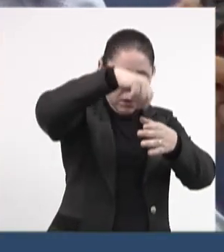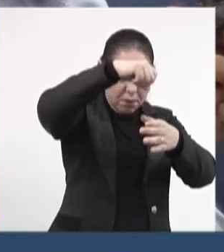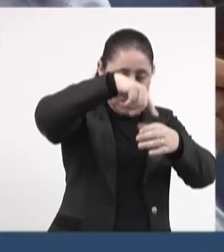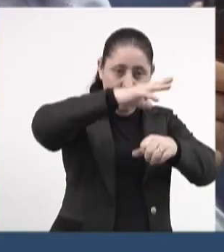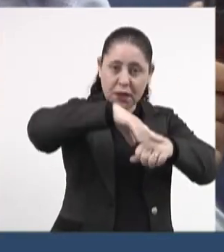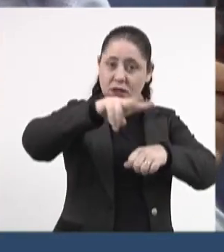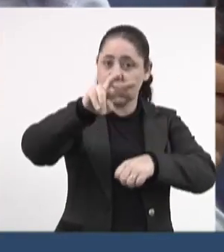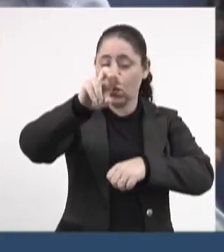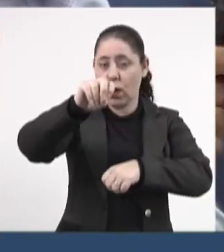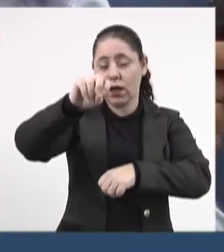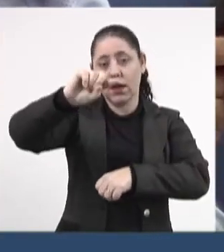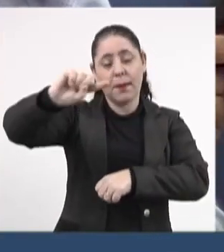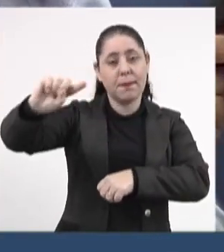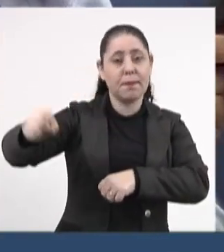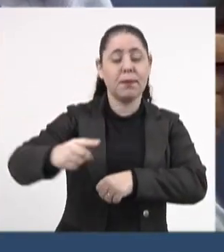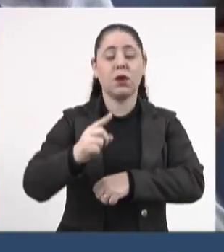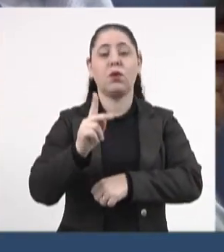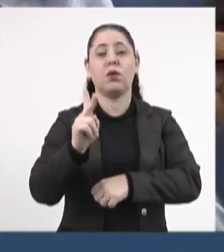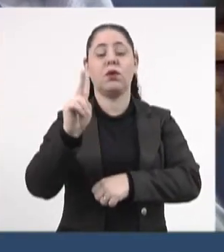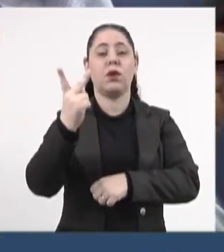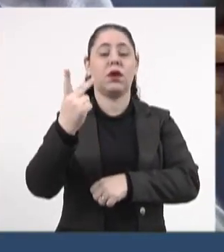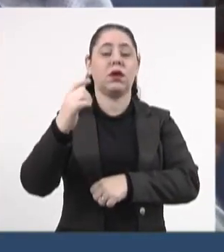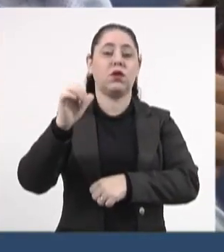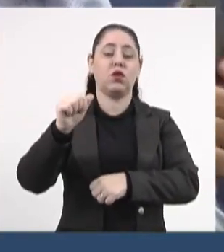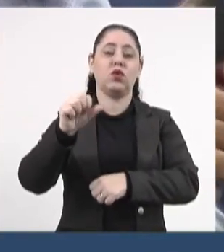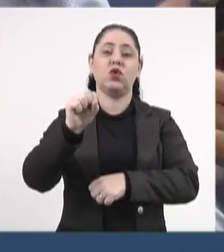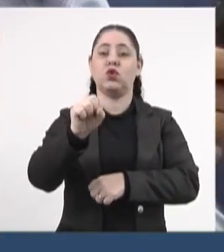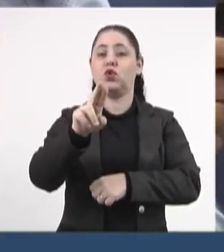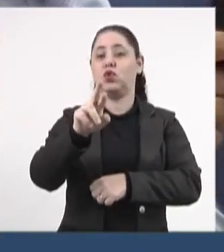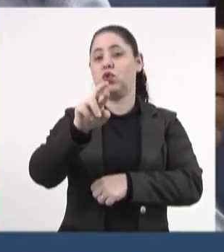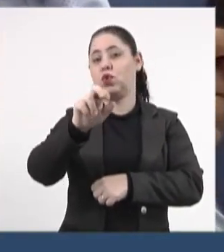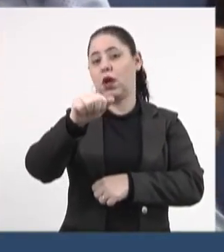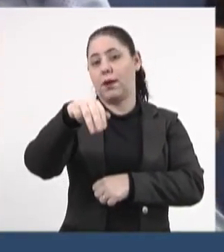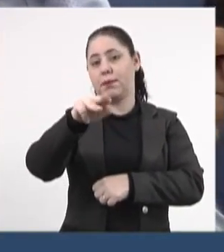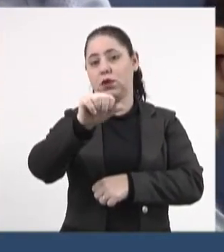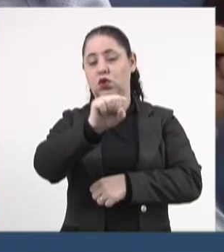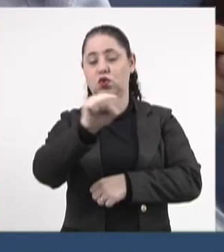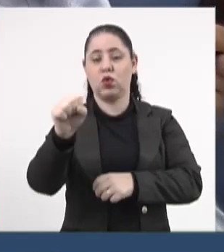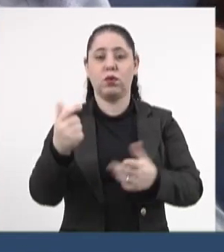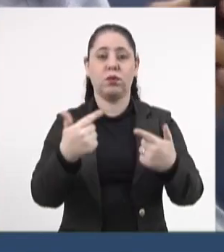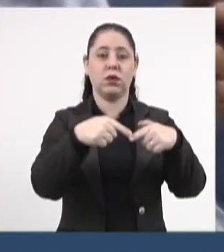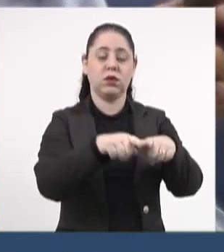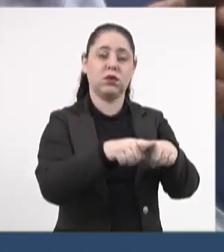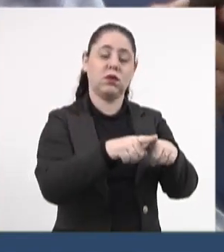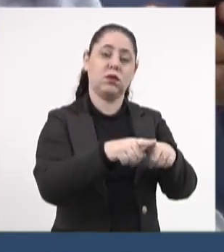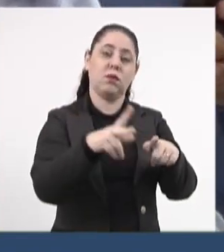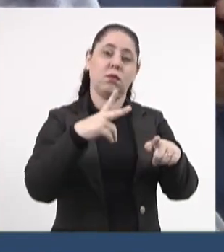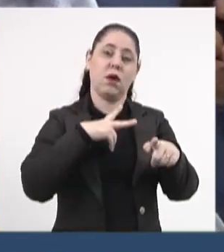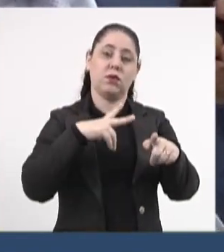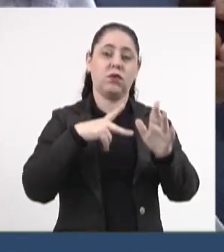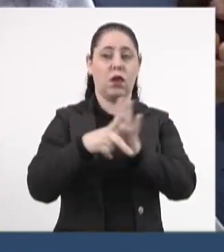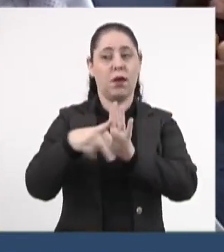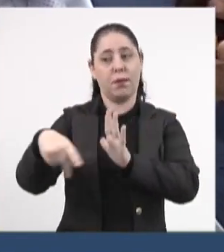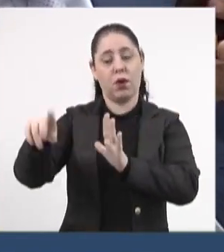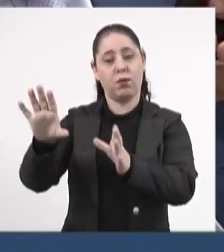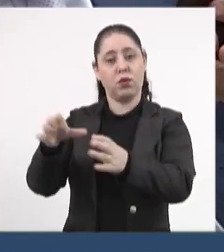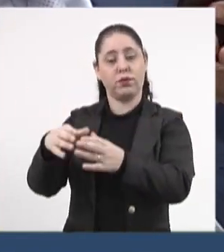mais de 50 mil hectares de terra no norte, lá na Suemi-Sul, em parceria com a iniciativa